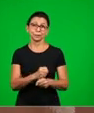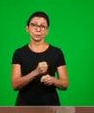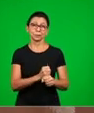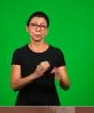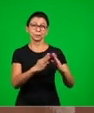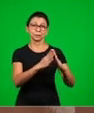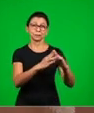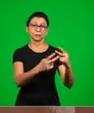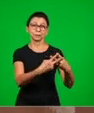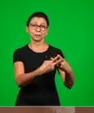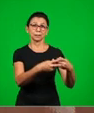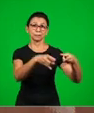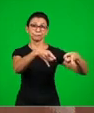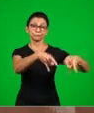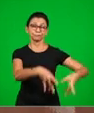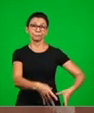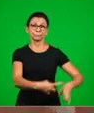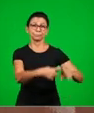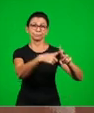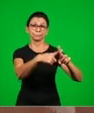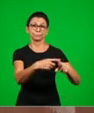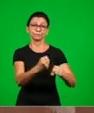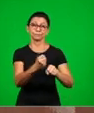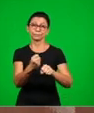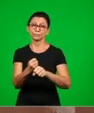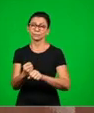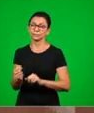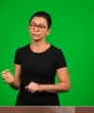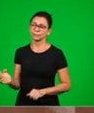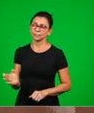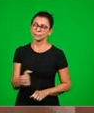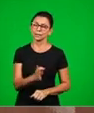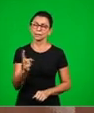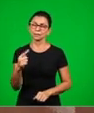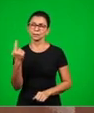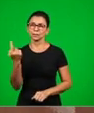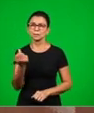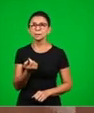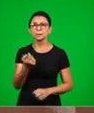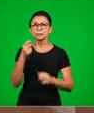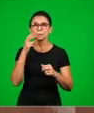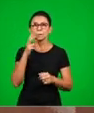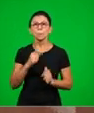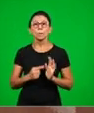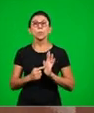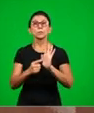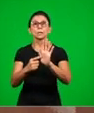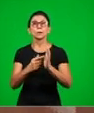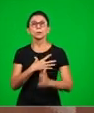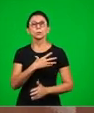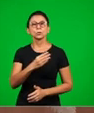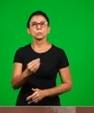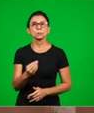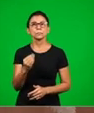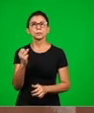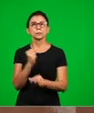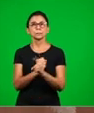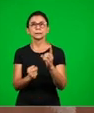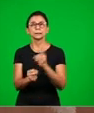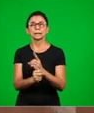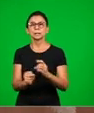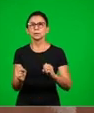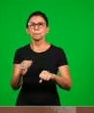entender e trazer para os nossos filhos uma visão nova de vida. E dizer que eles só vão ficar livres